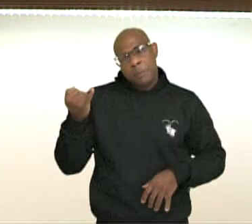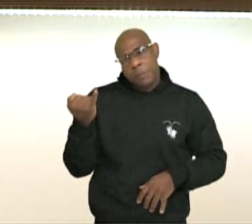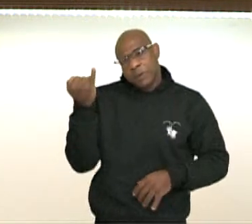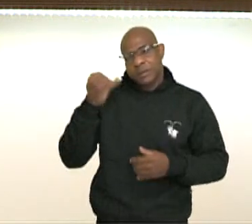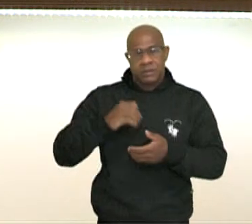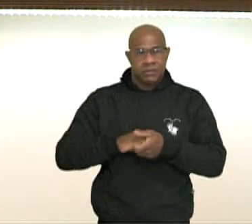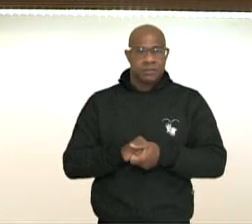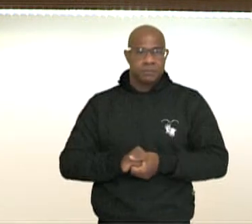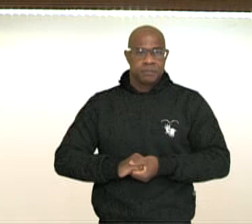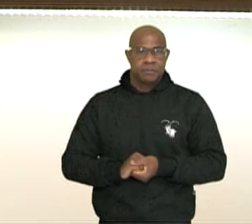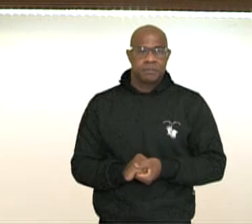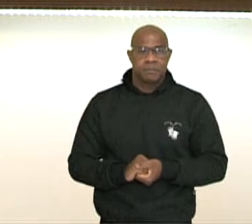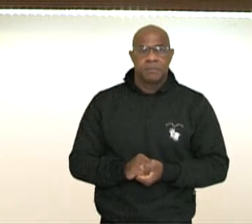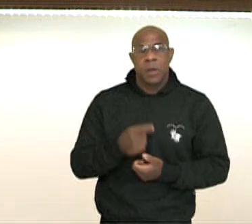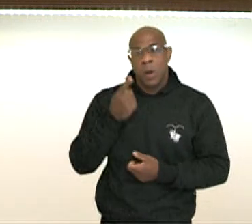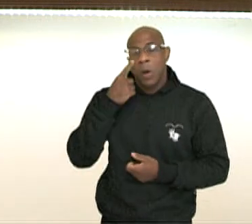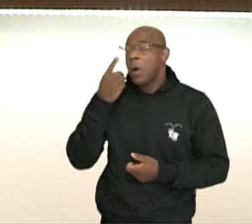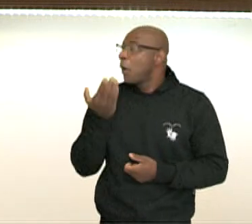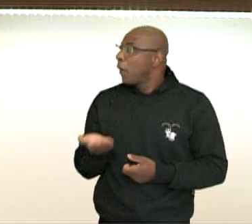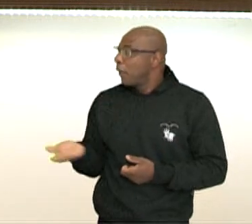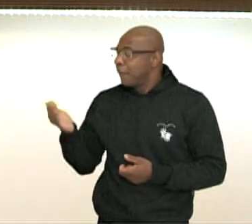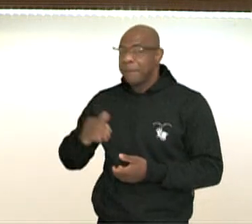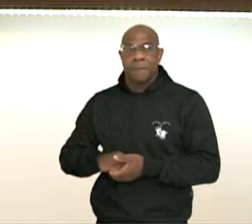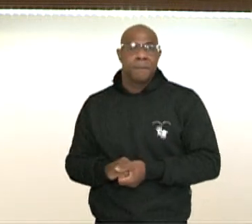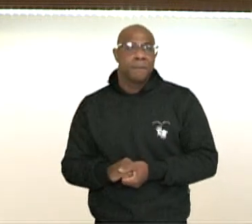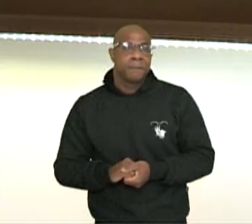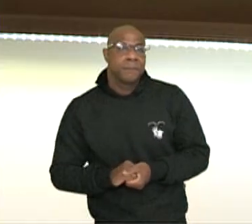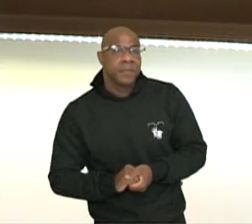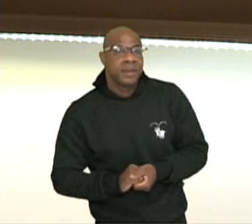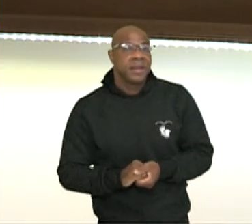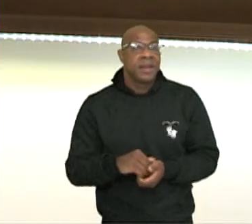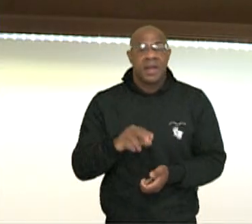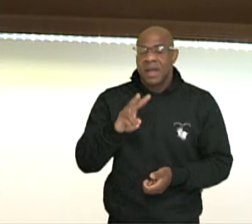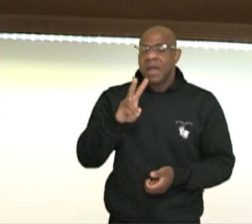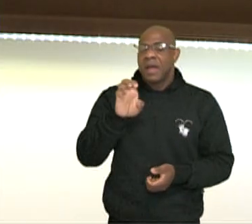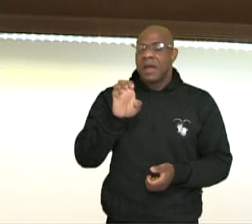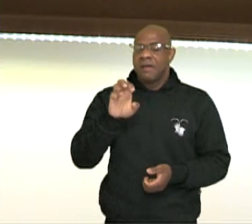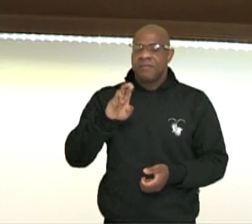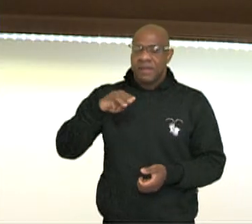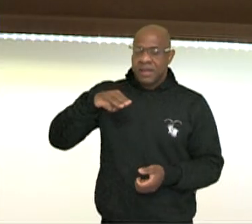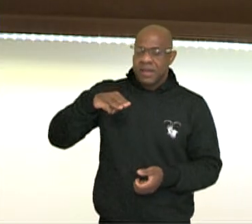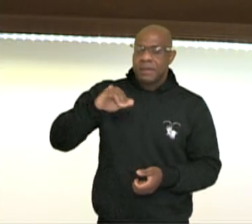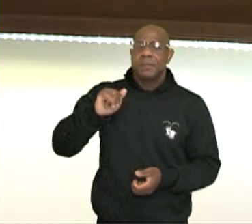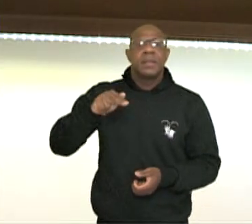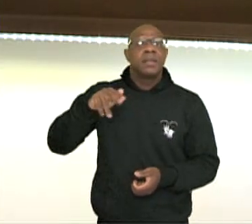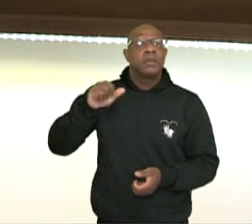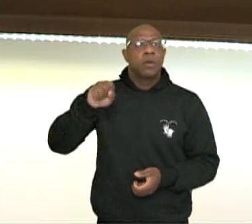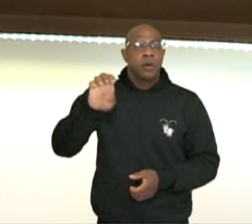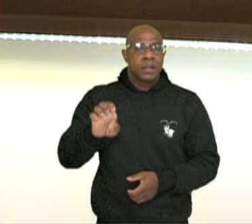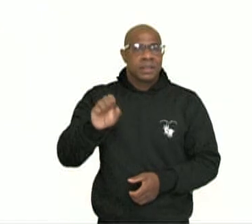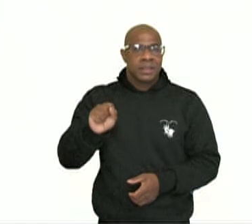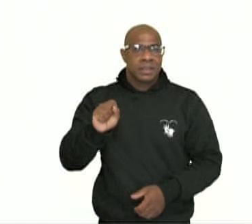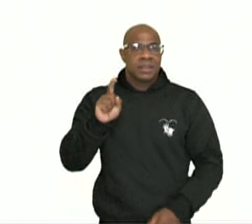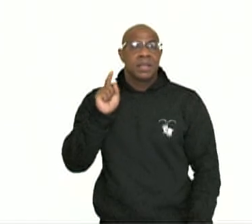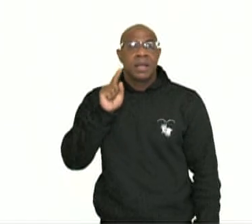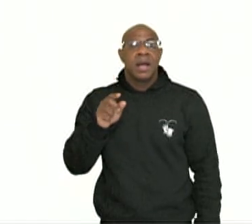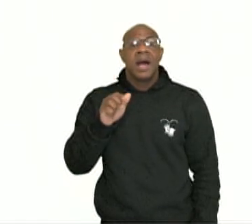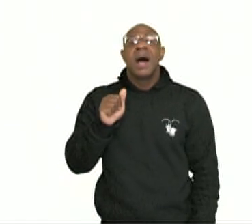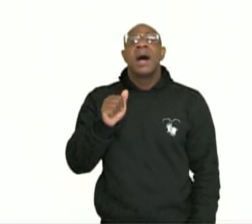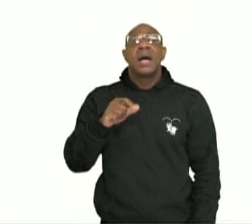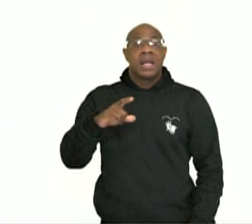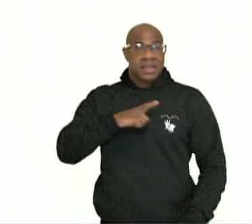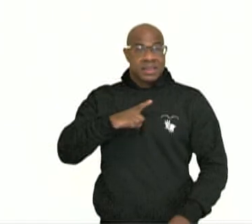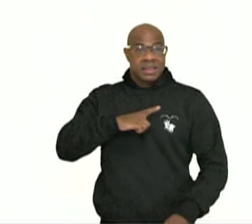Venha ler comigo, vamos lá fazer uma leitura que fala aqui, que tem o título, verminose